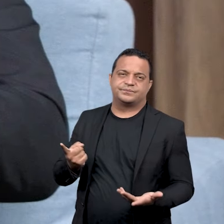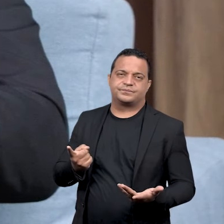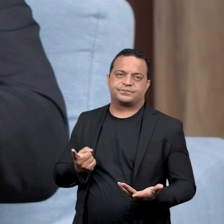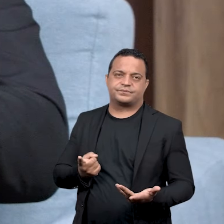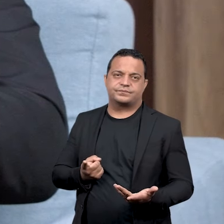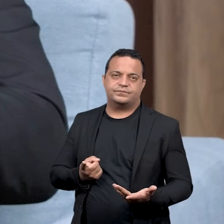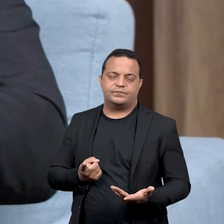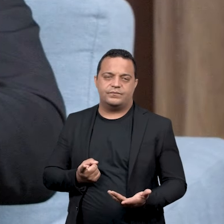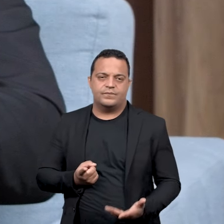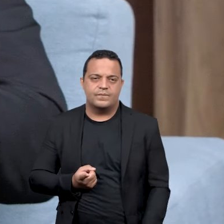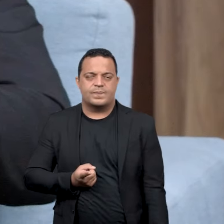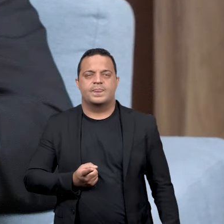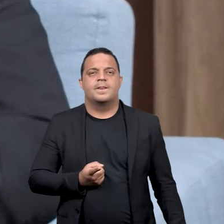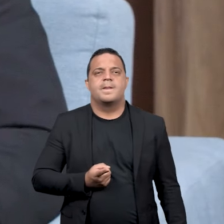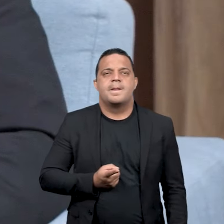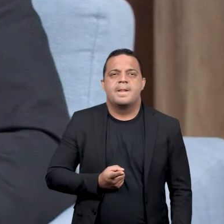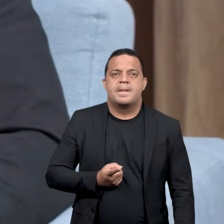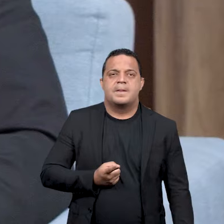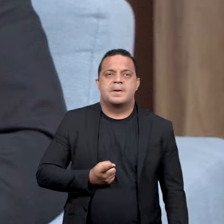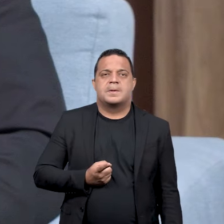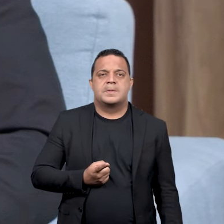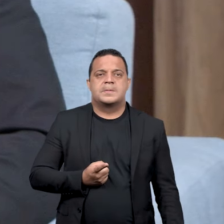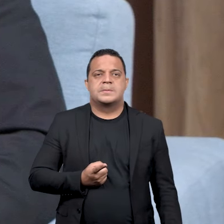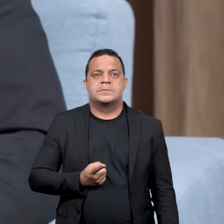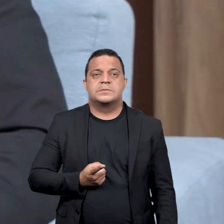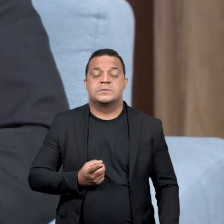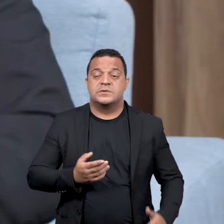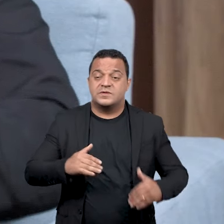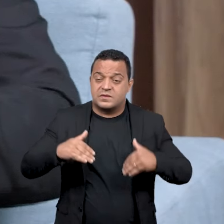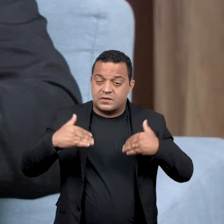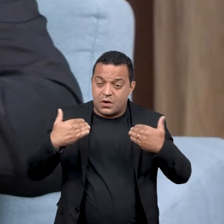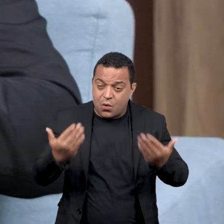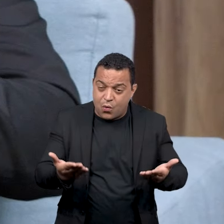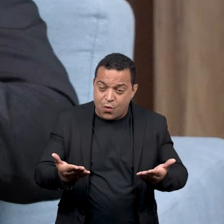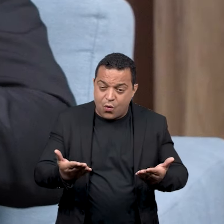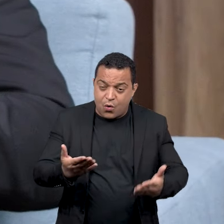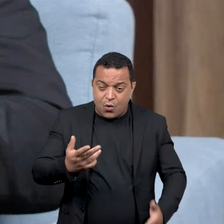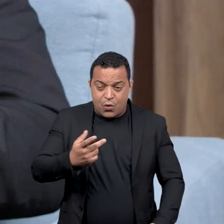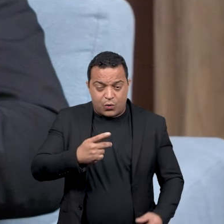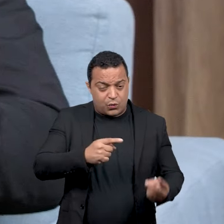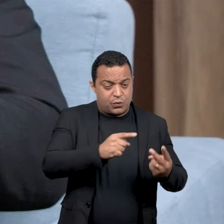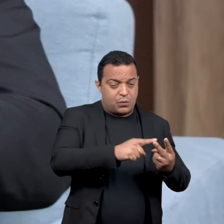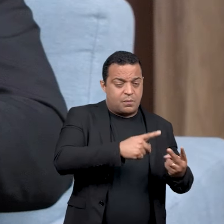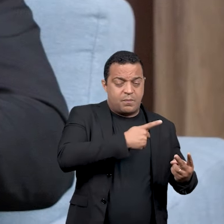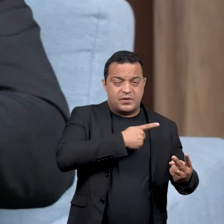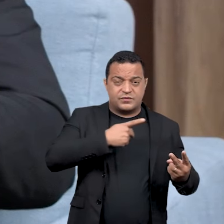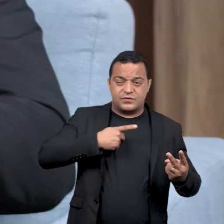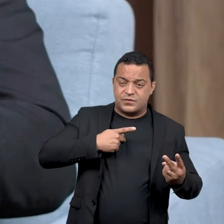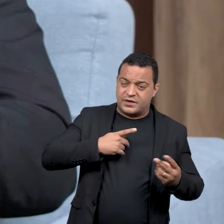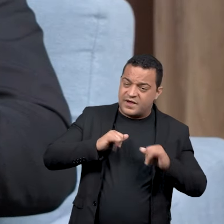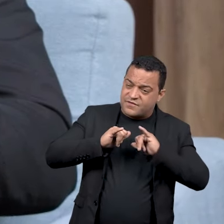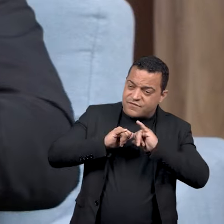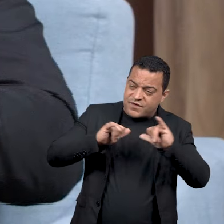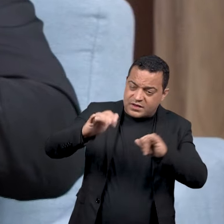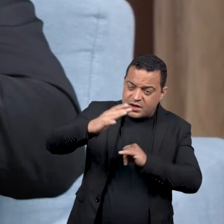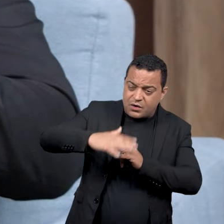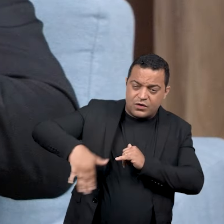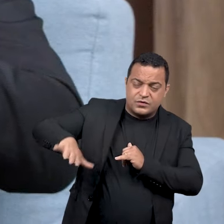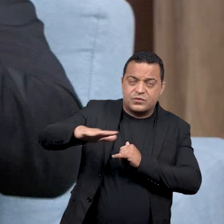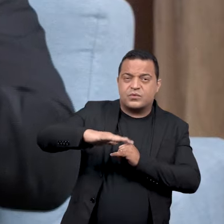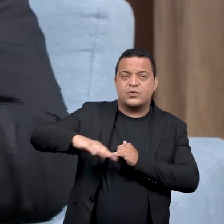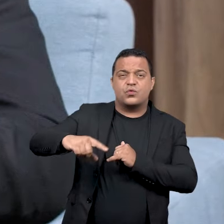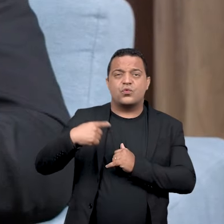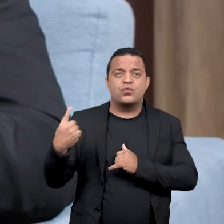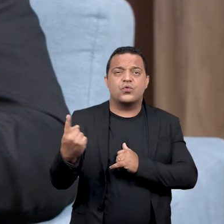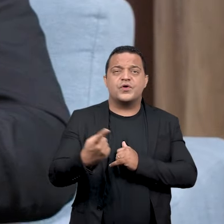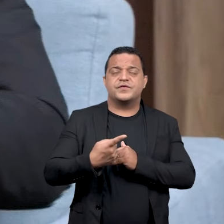lema sendo aqui mencionado, pastor Fábio, qual é o recado que o pastor pode deixar diante de